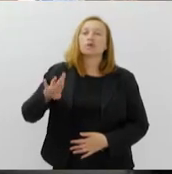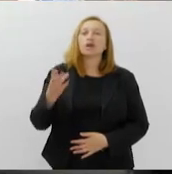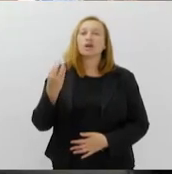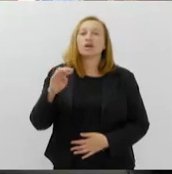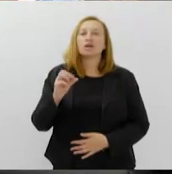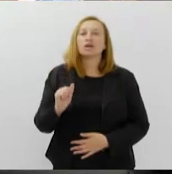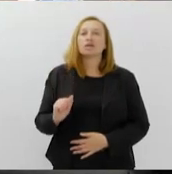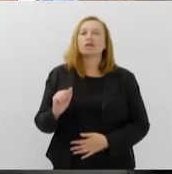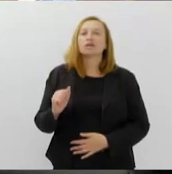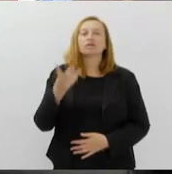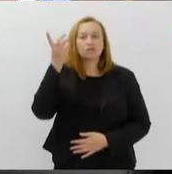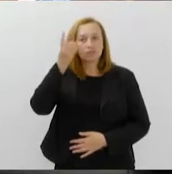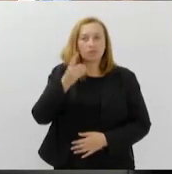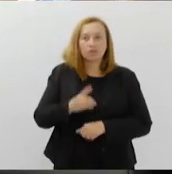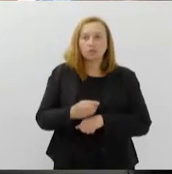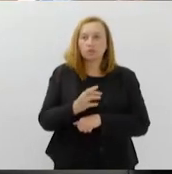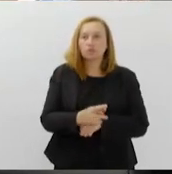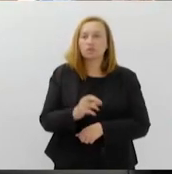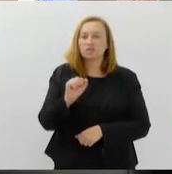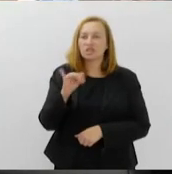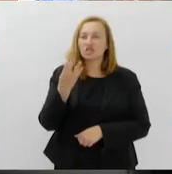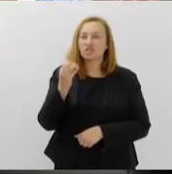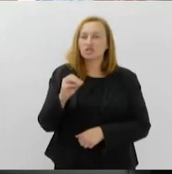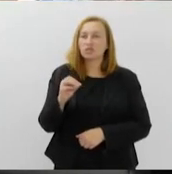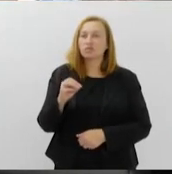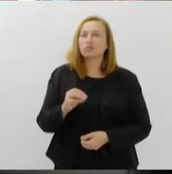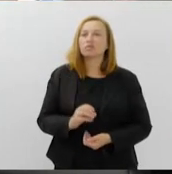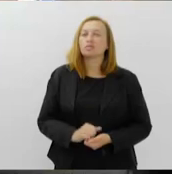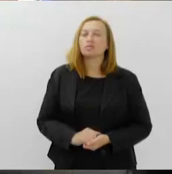Deputado Dr. Serginho.